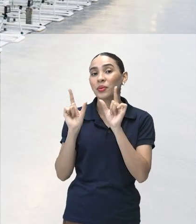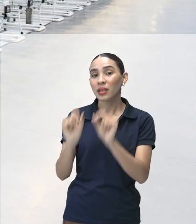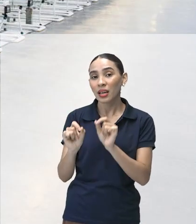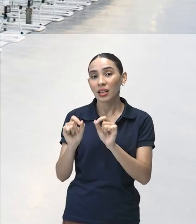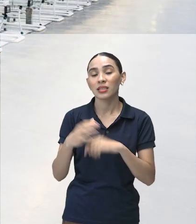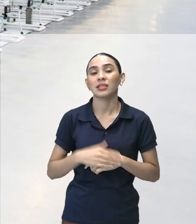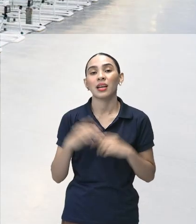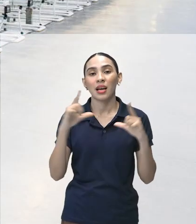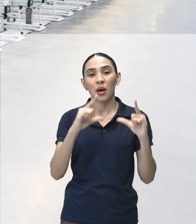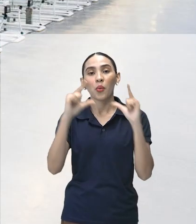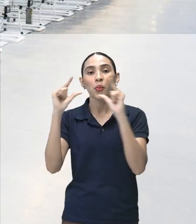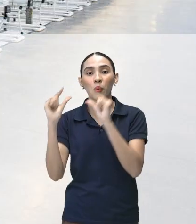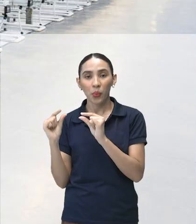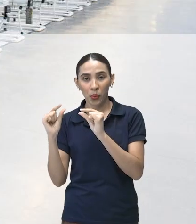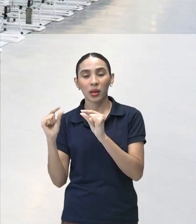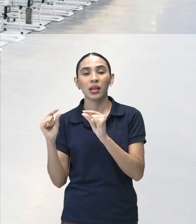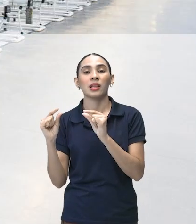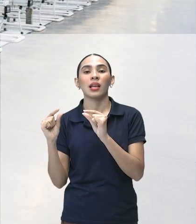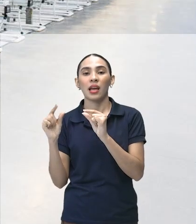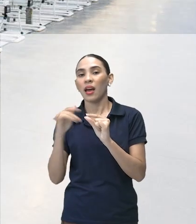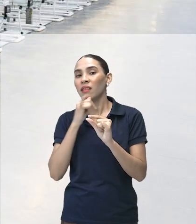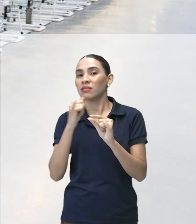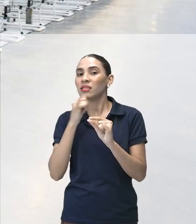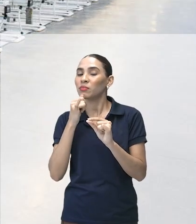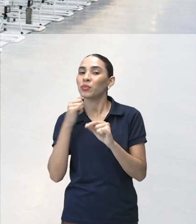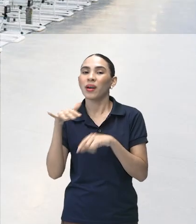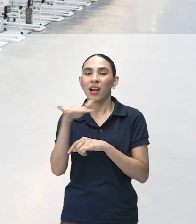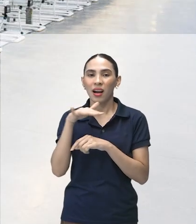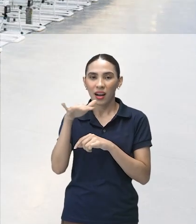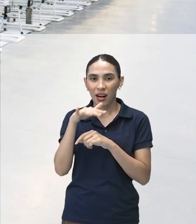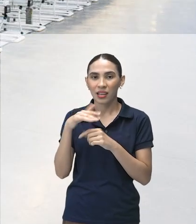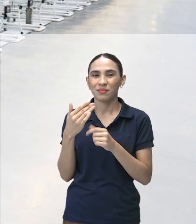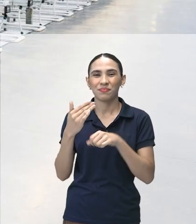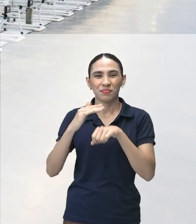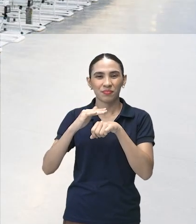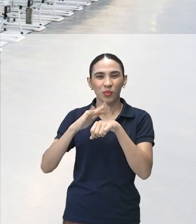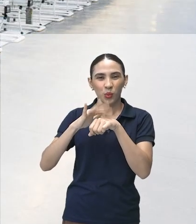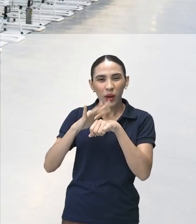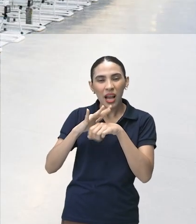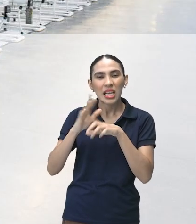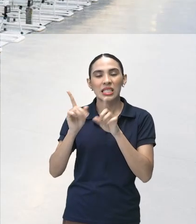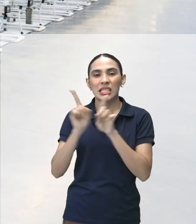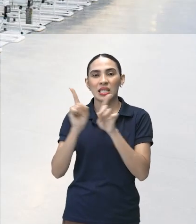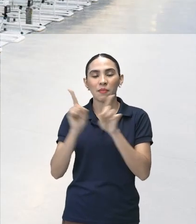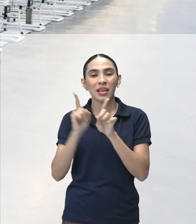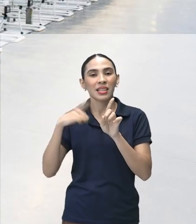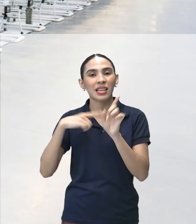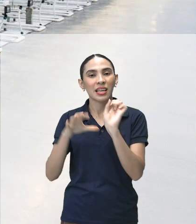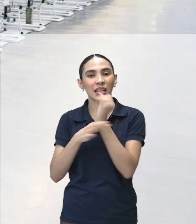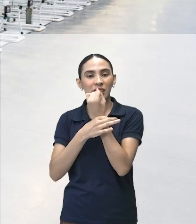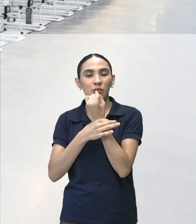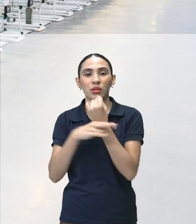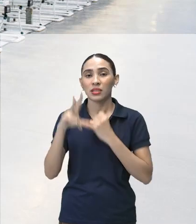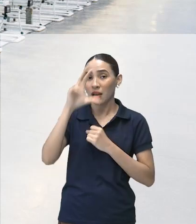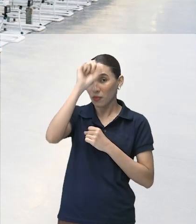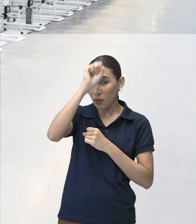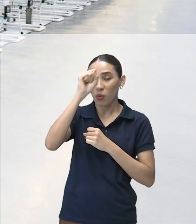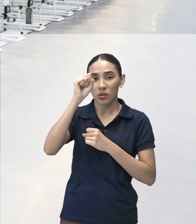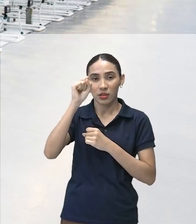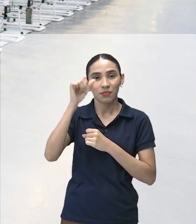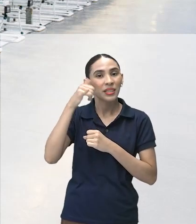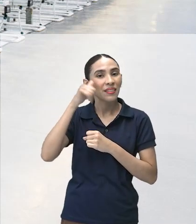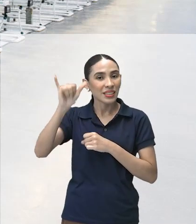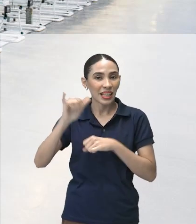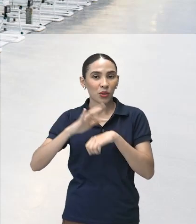A diminuir ali a parte, né, de doenças e ter a resistência ali a